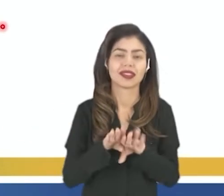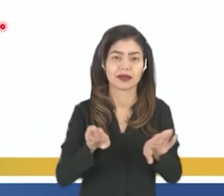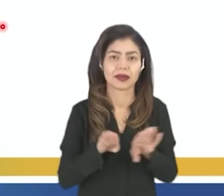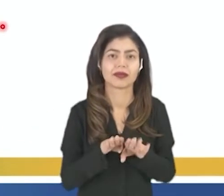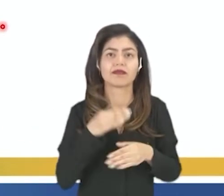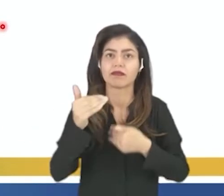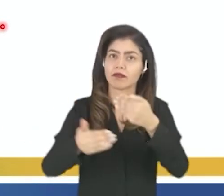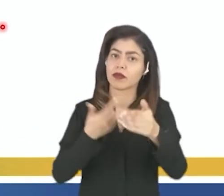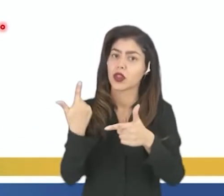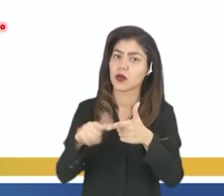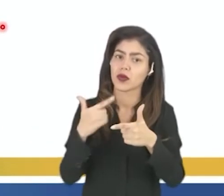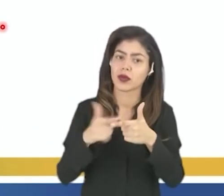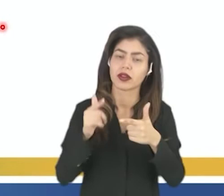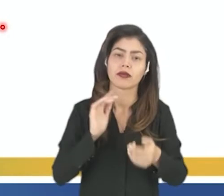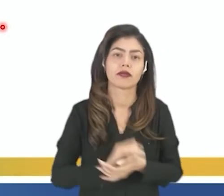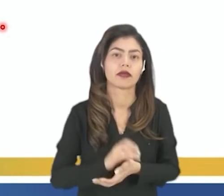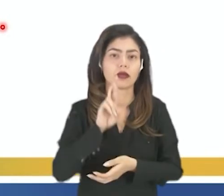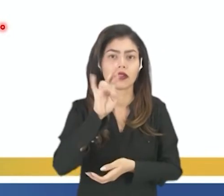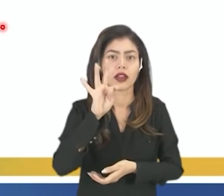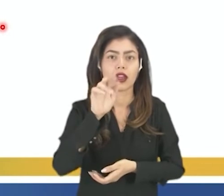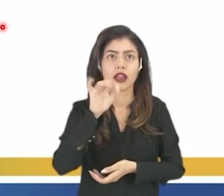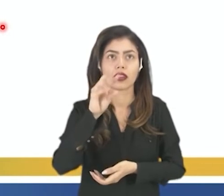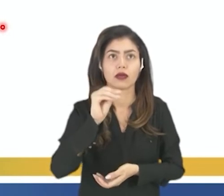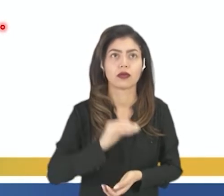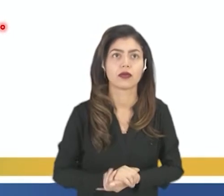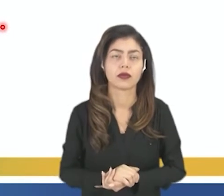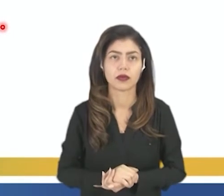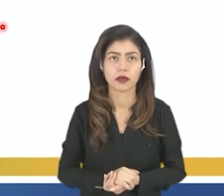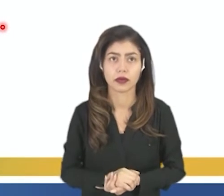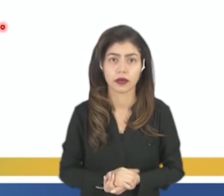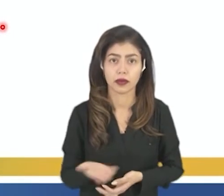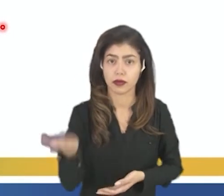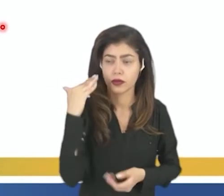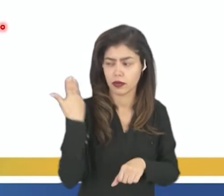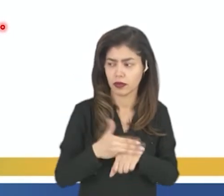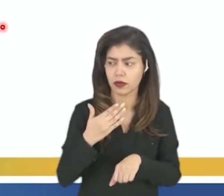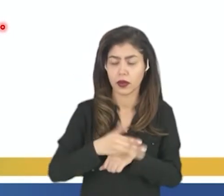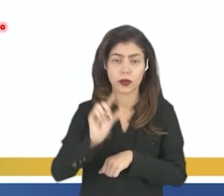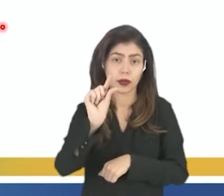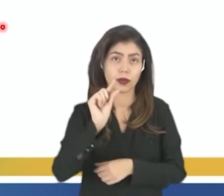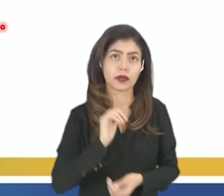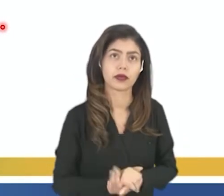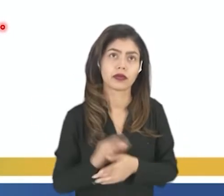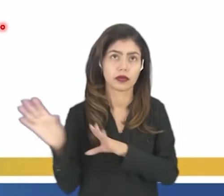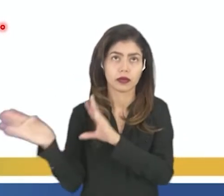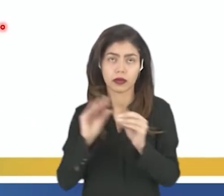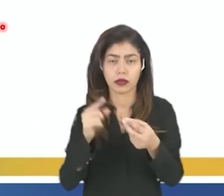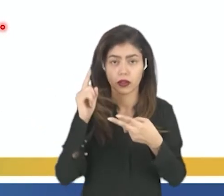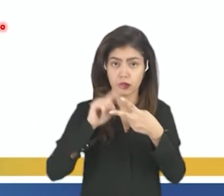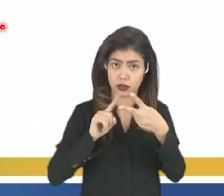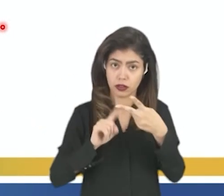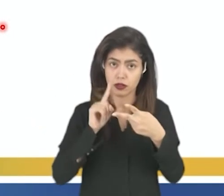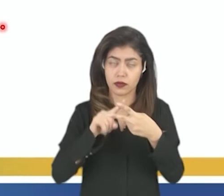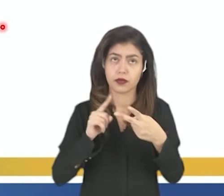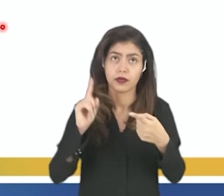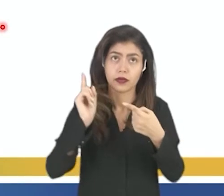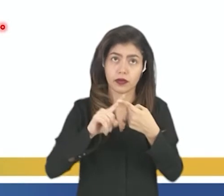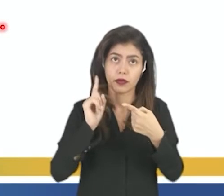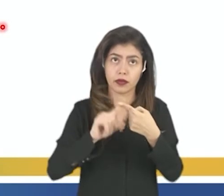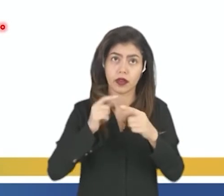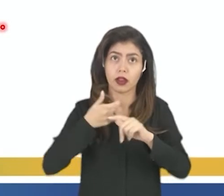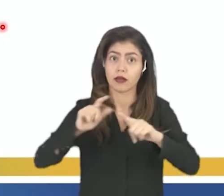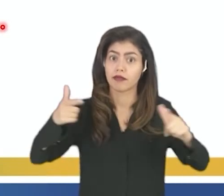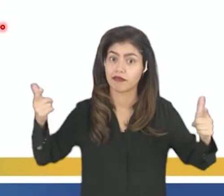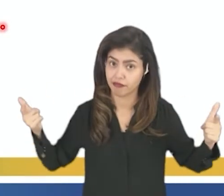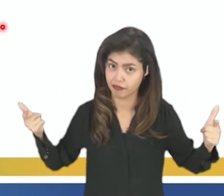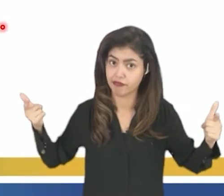ocorreu por problemas no reator 1 e vamos exercitar um pouco eu trouxe duas questões essa primeira é uma questão